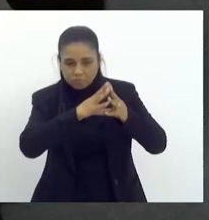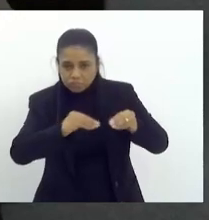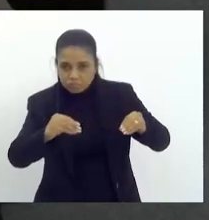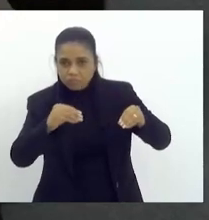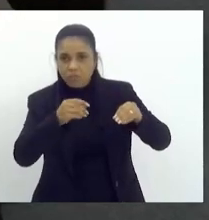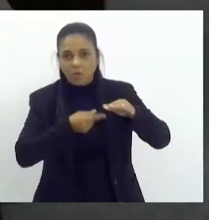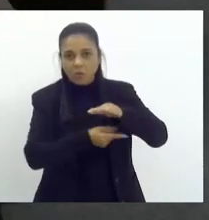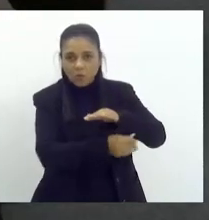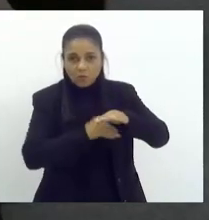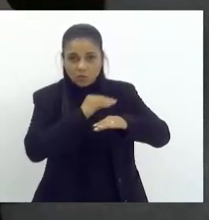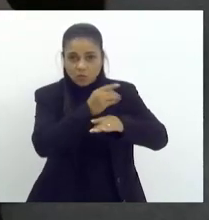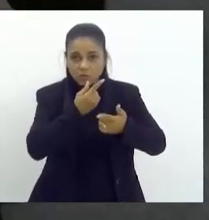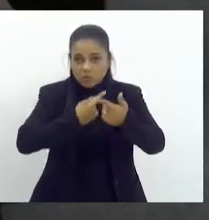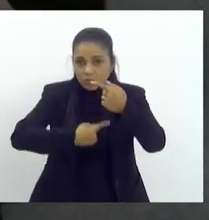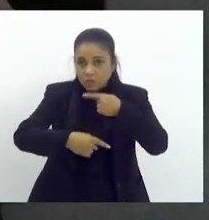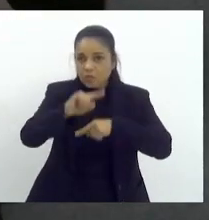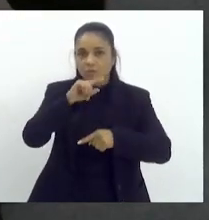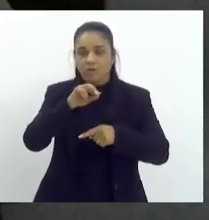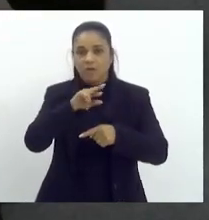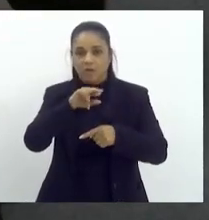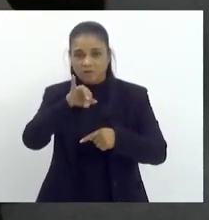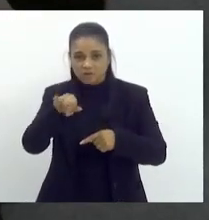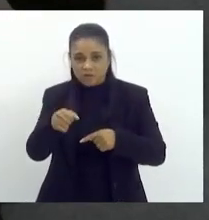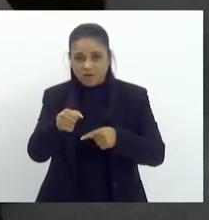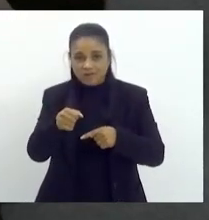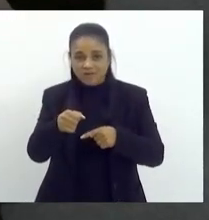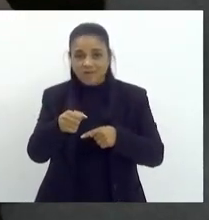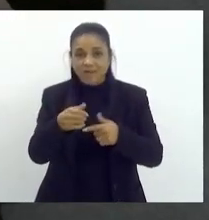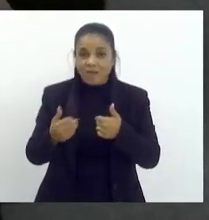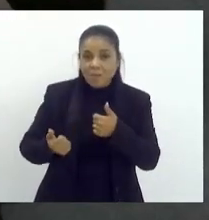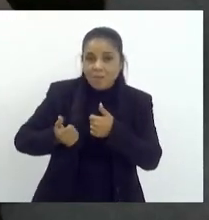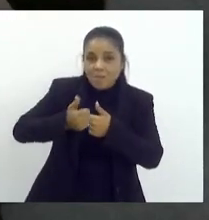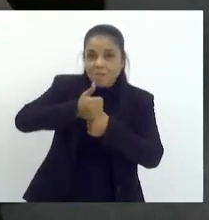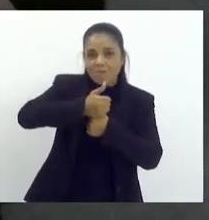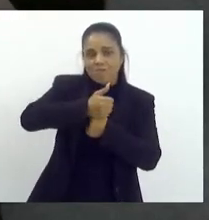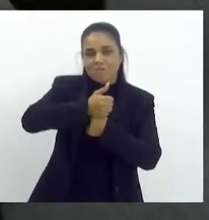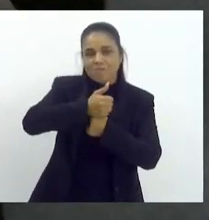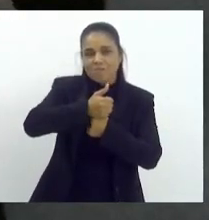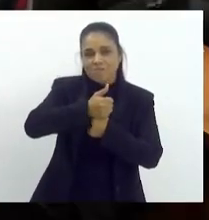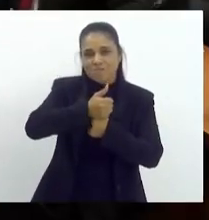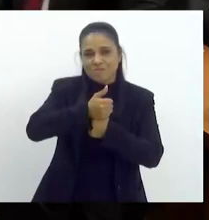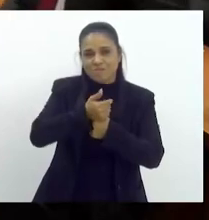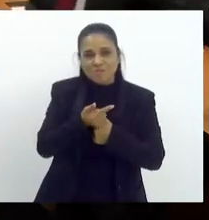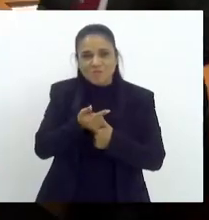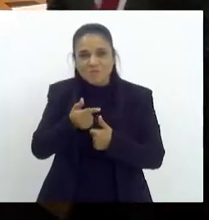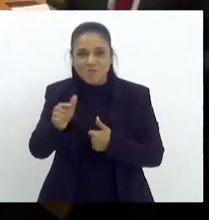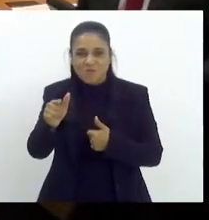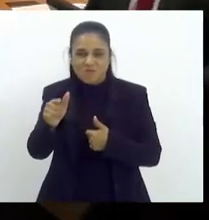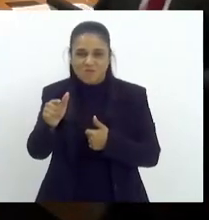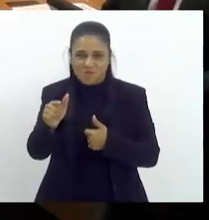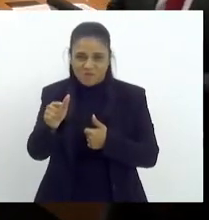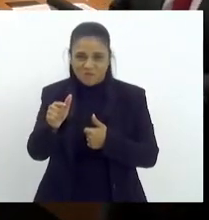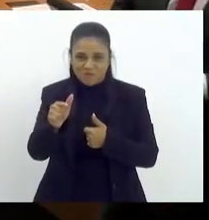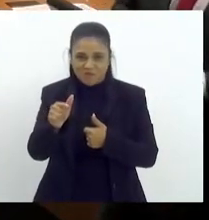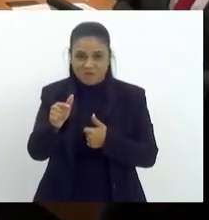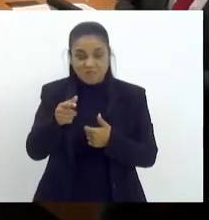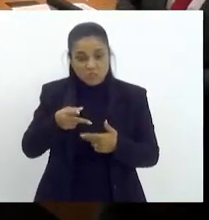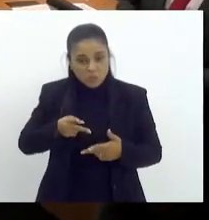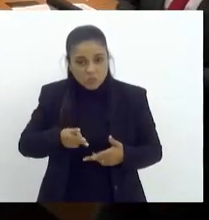o governo falou o que para gente nós não podemos não continuar o supera